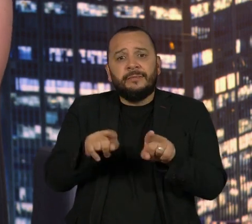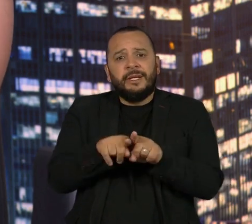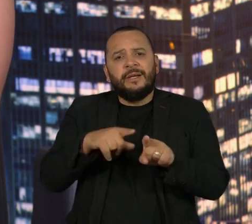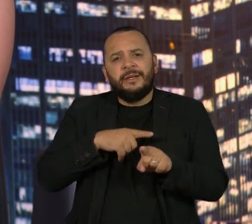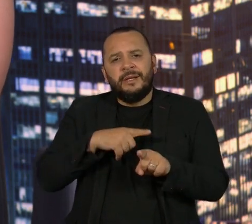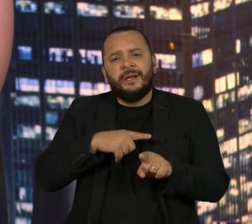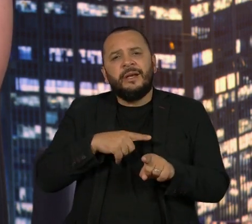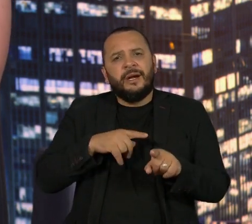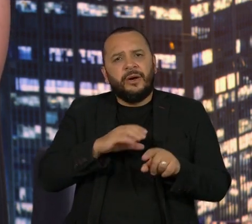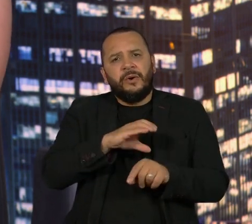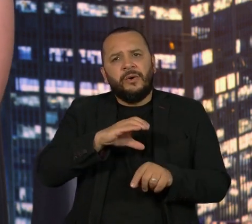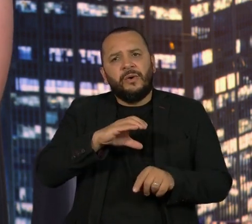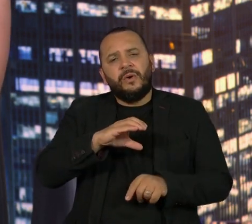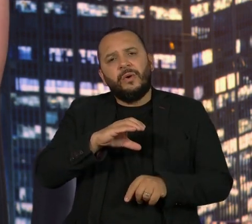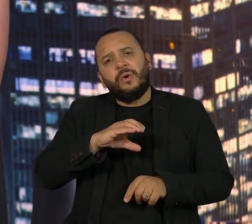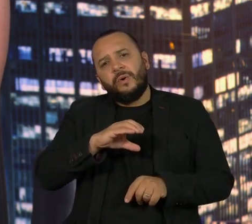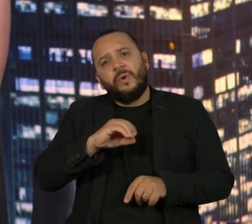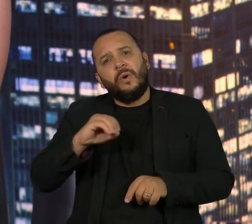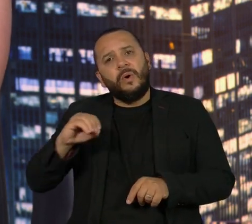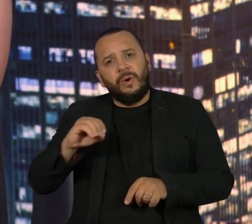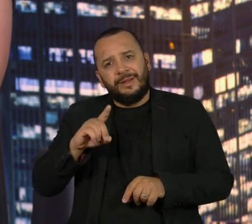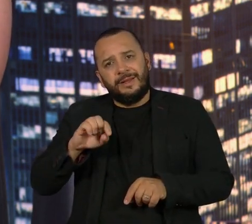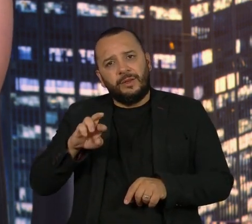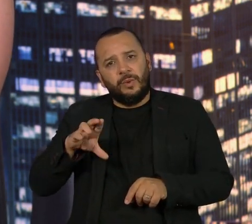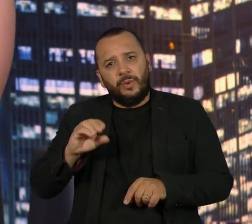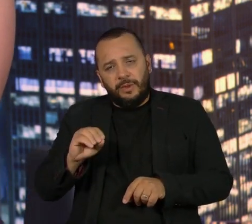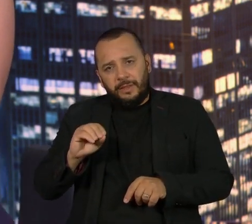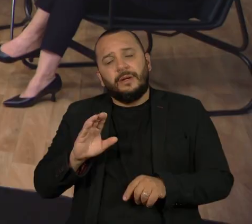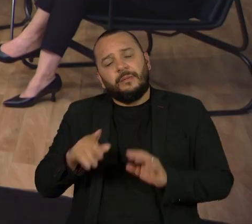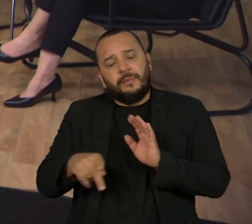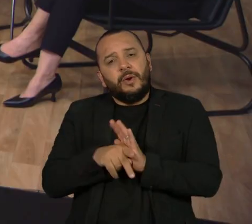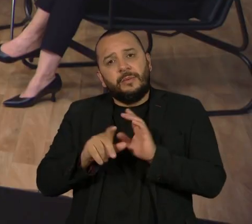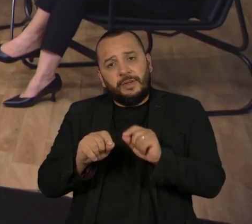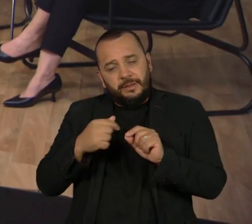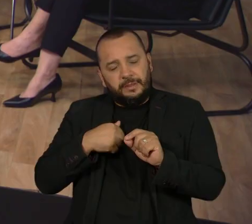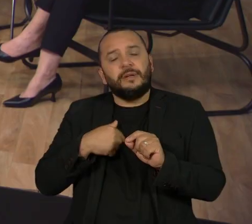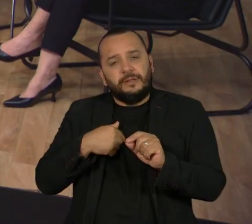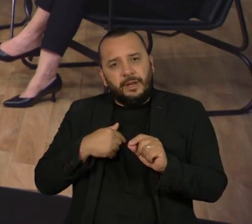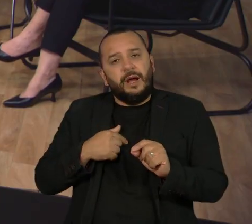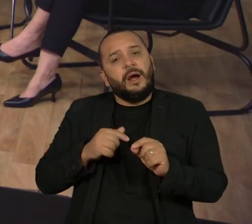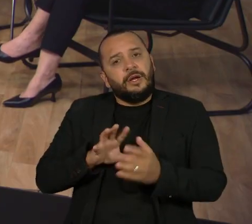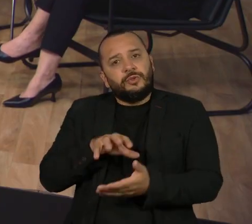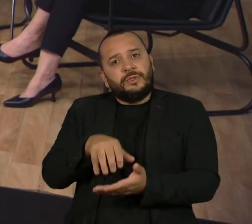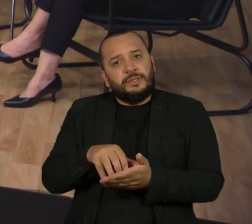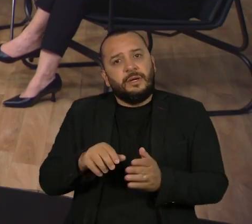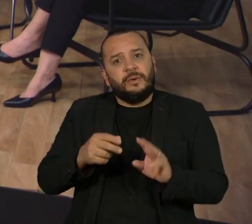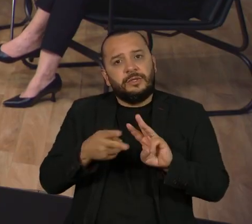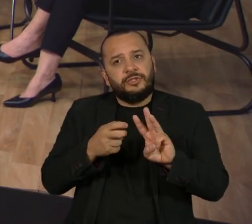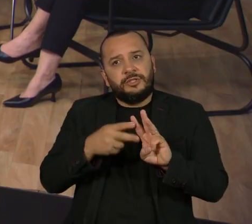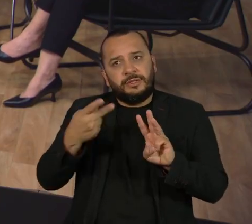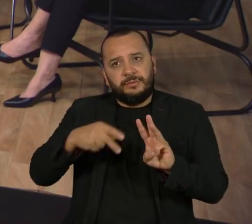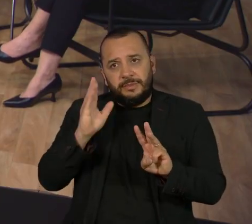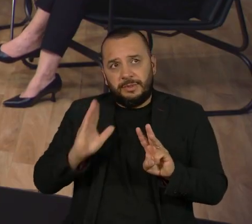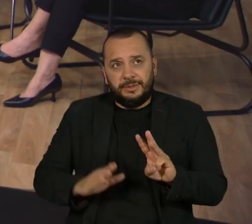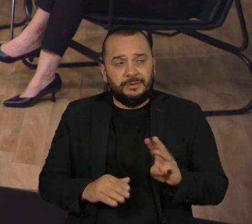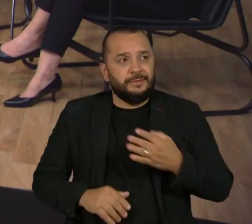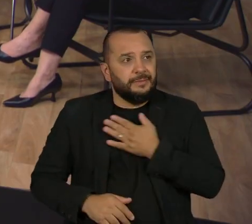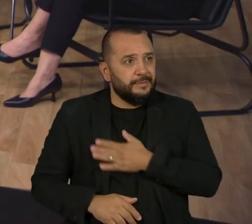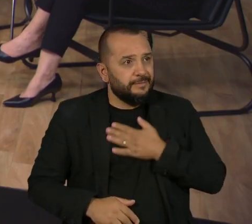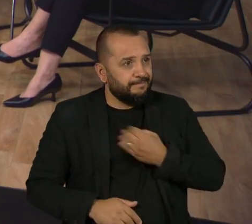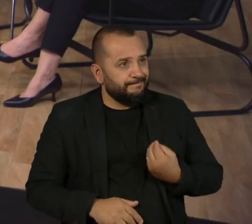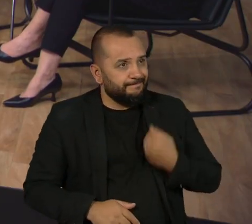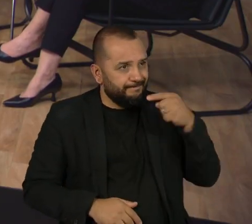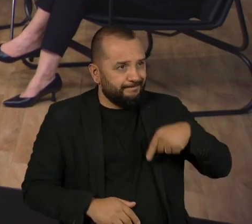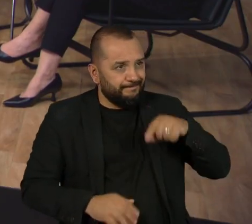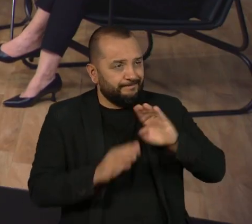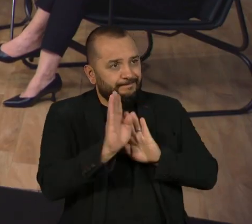das organizações indígenas da Amazônia brasileira. É um prazer recebê-los aqui no Opinião. Bom, eu falei agora na abertura